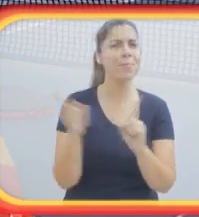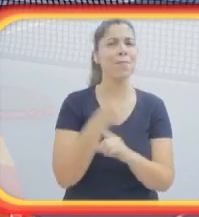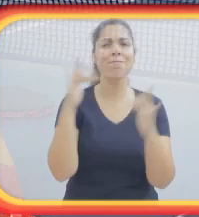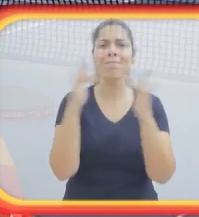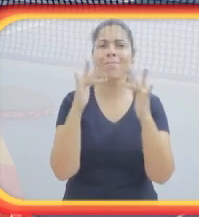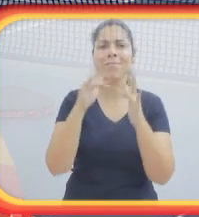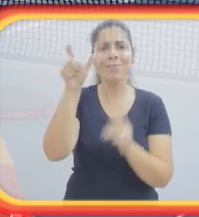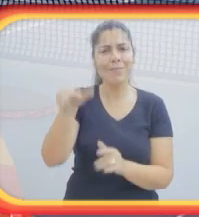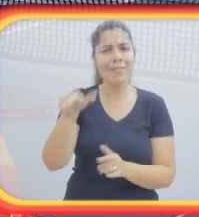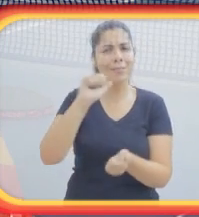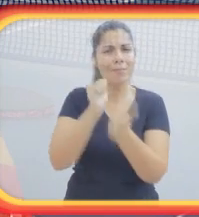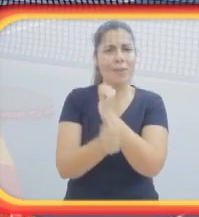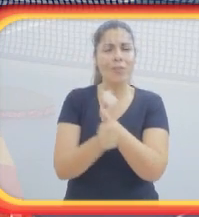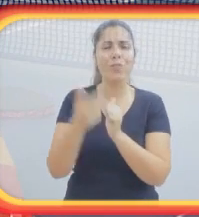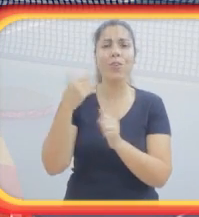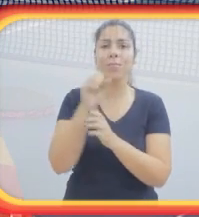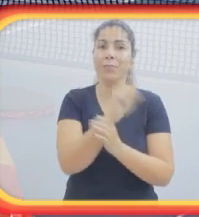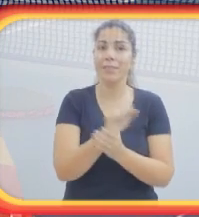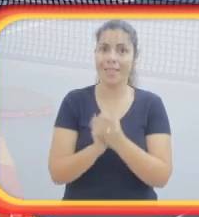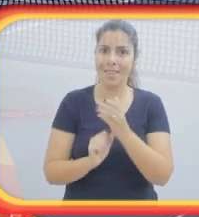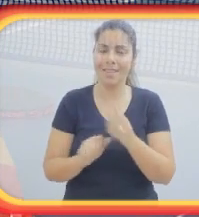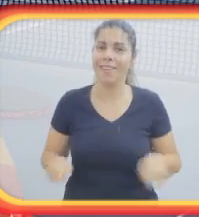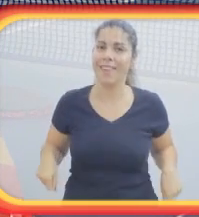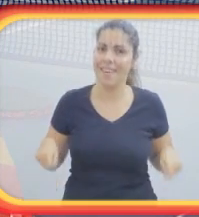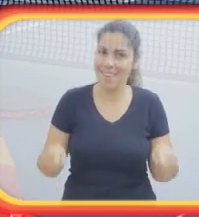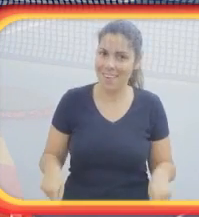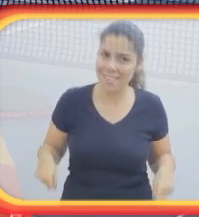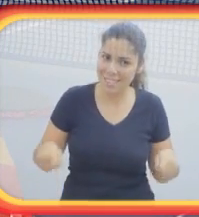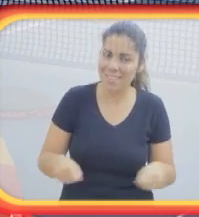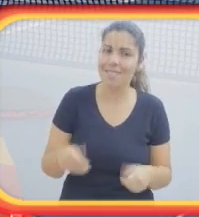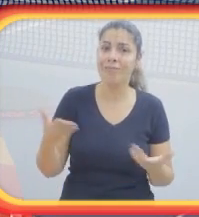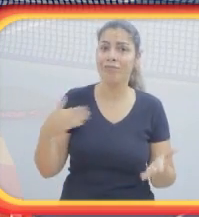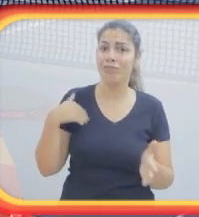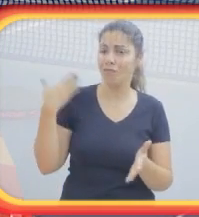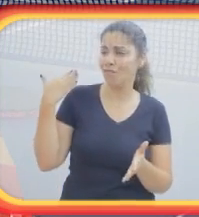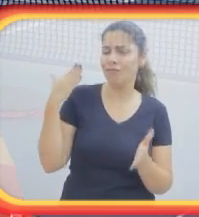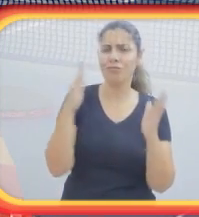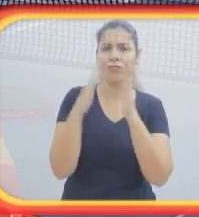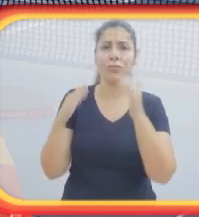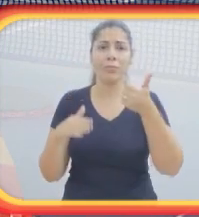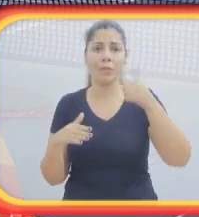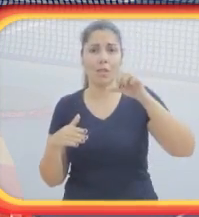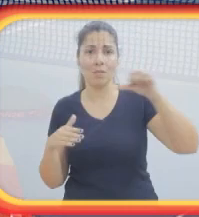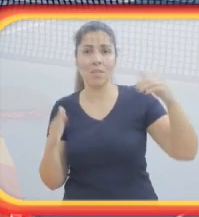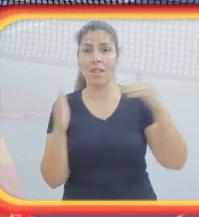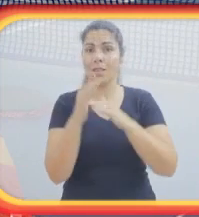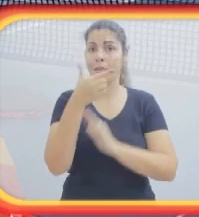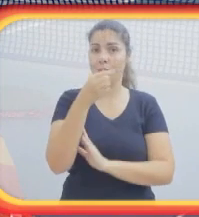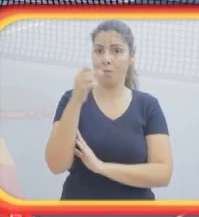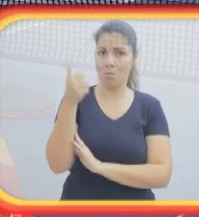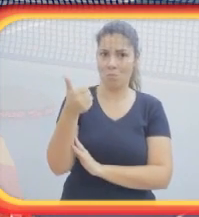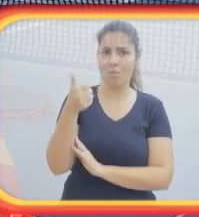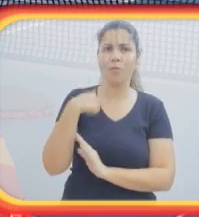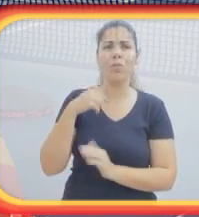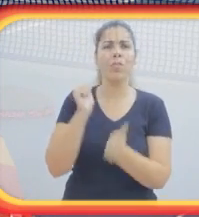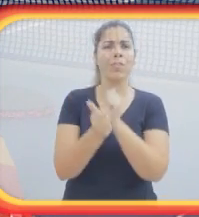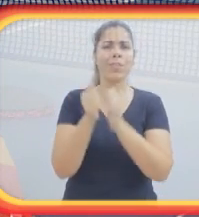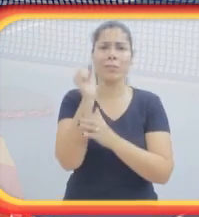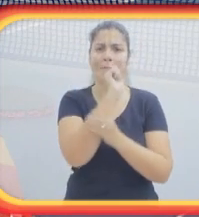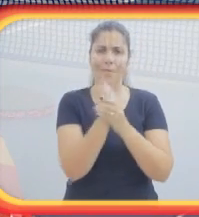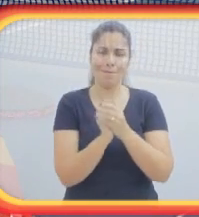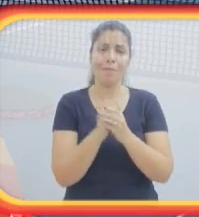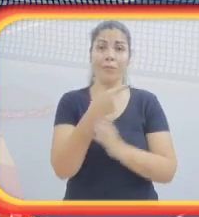onde hoje eu sou atleta. O meu primeiro contato com o esporte foi o basquete em cadeira de roda, onde